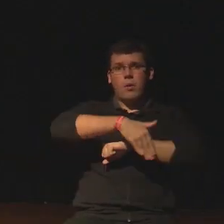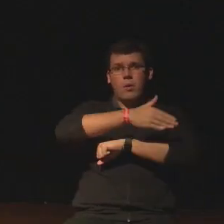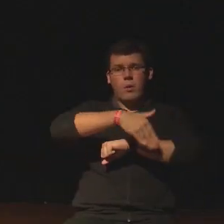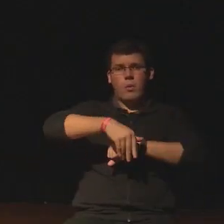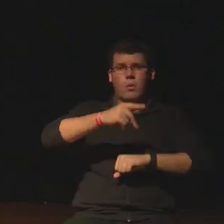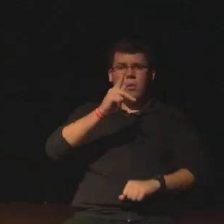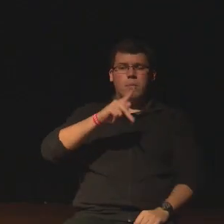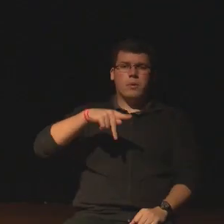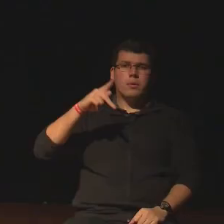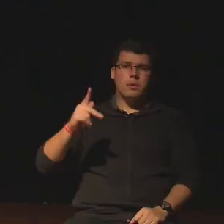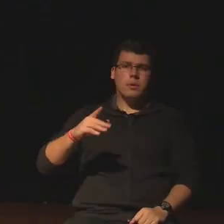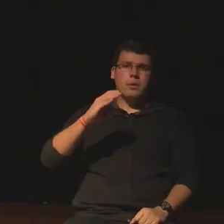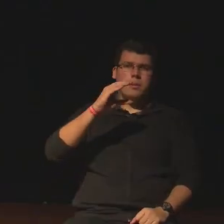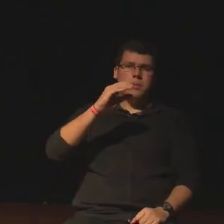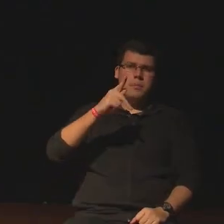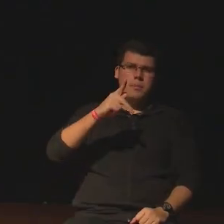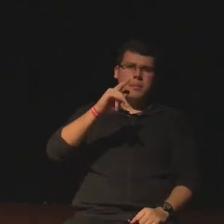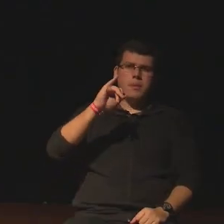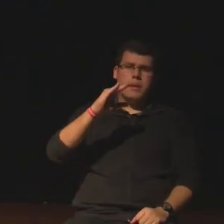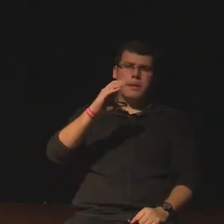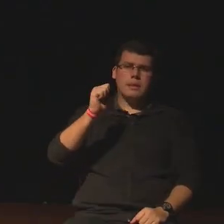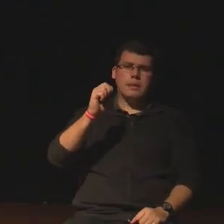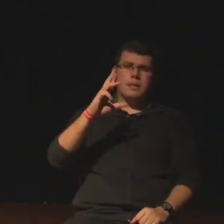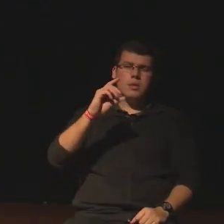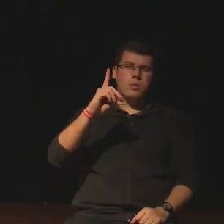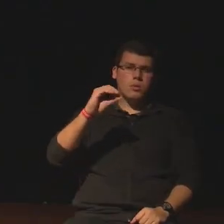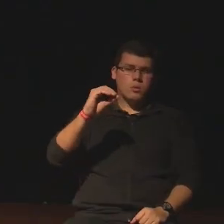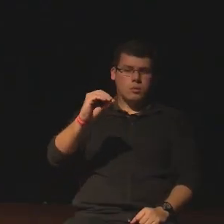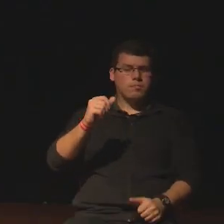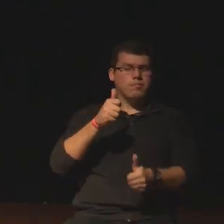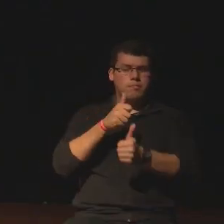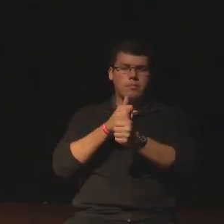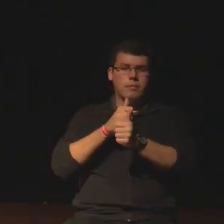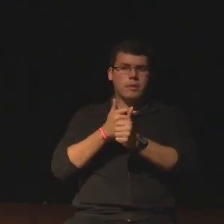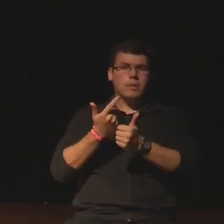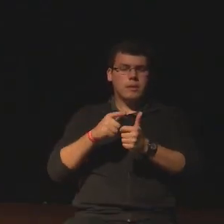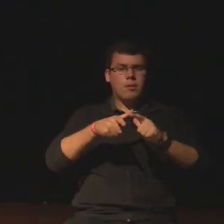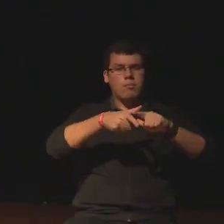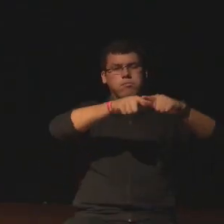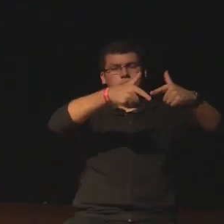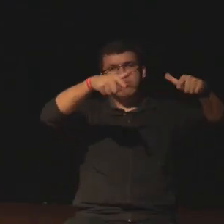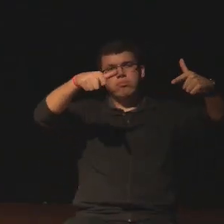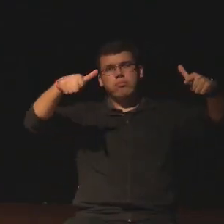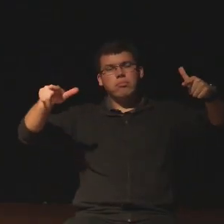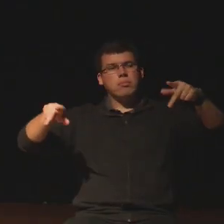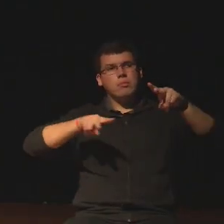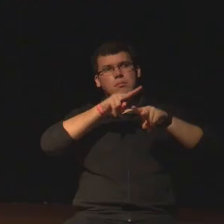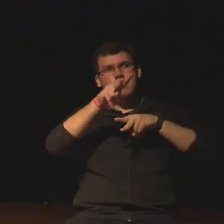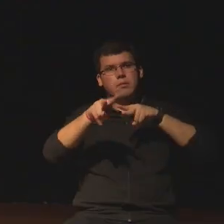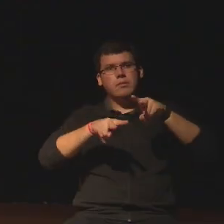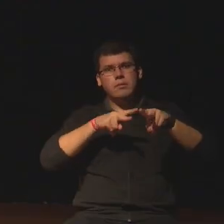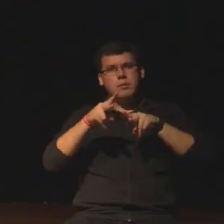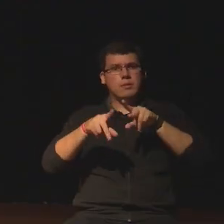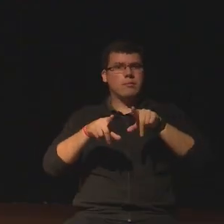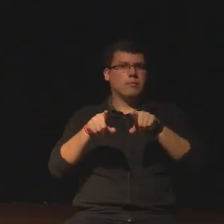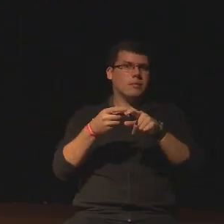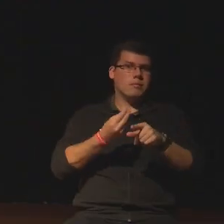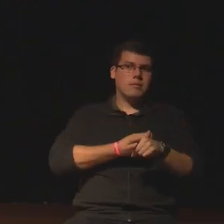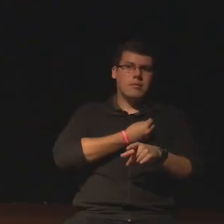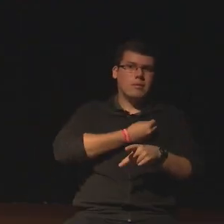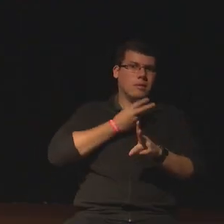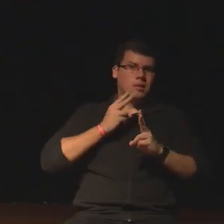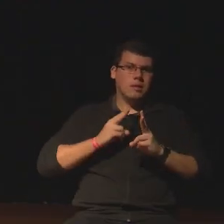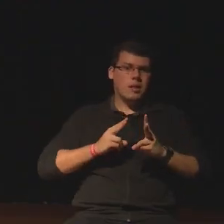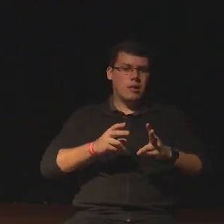aqui atrás. A gente viu o crescimento, né, e toda a mudança, eu passei por toda a mudança da Avenida